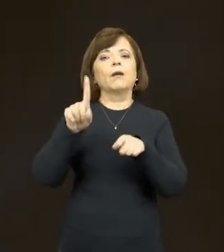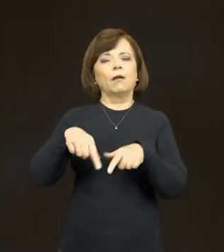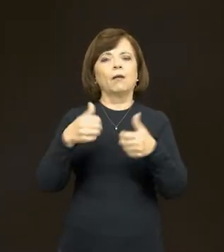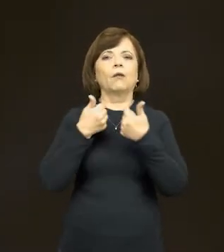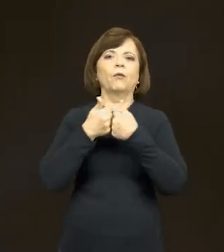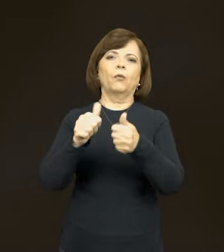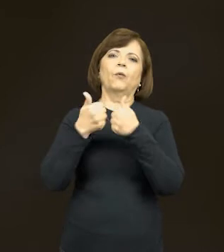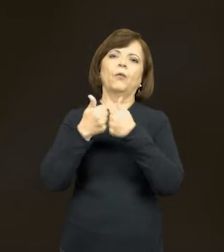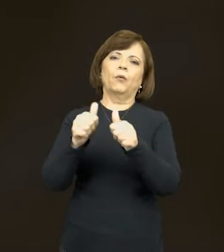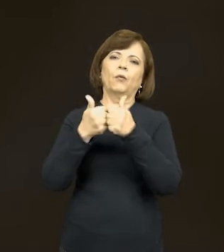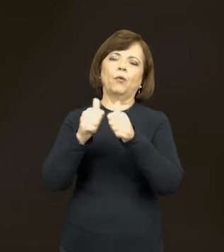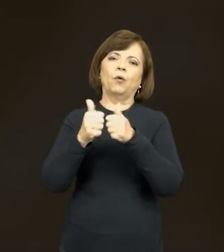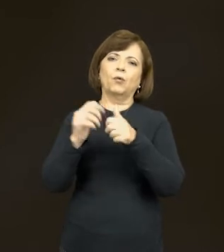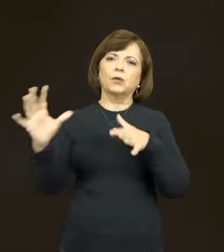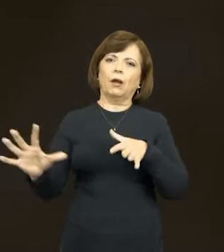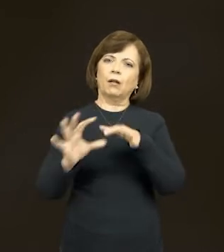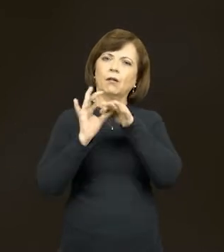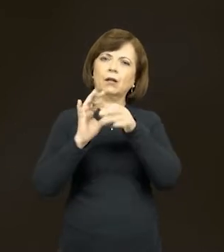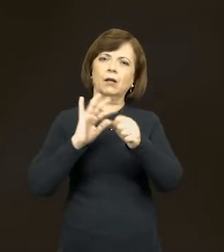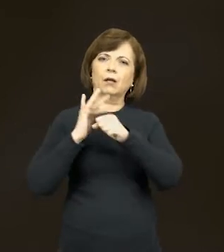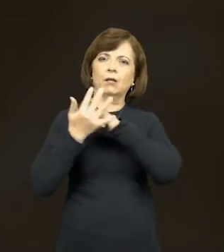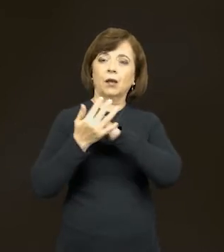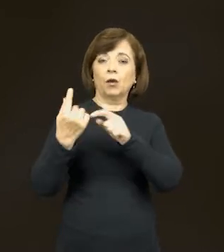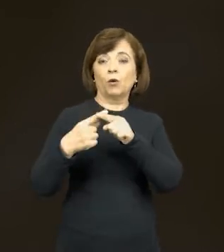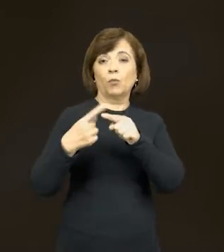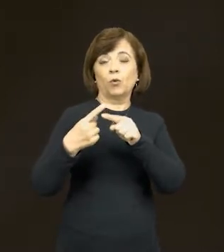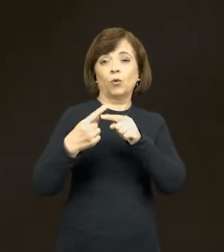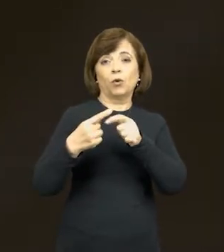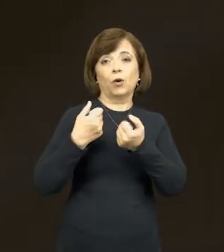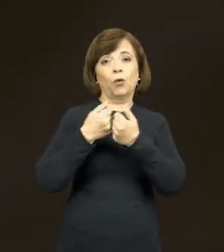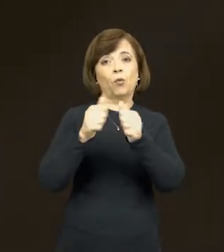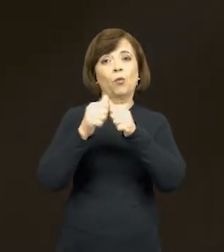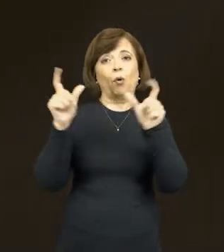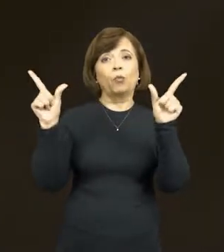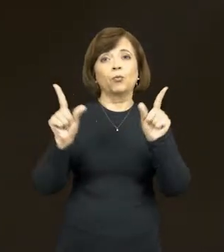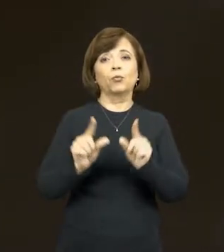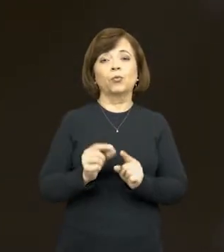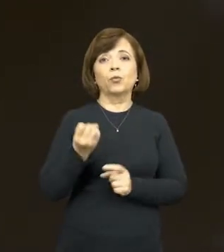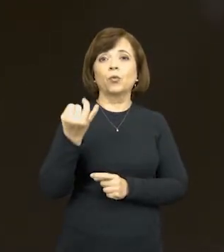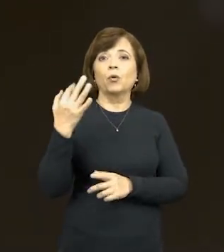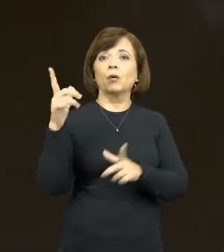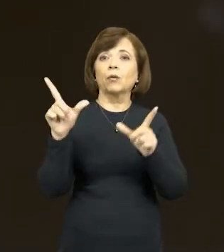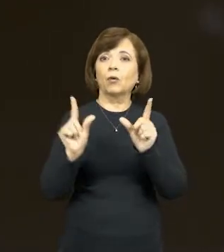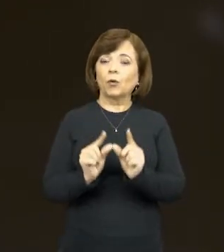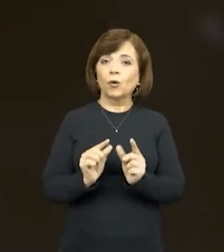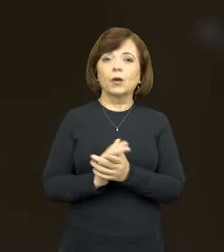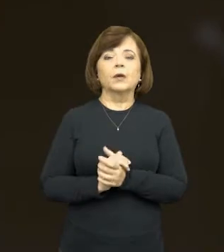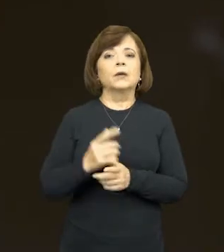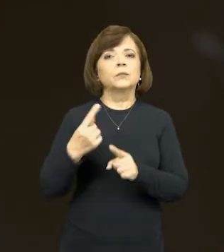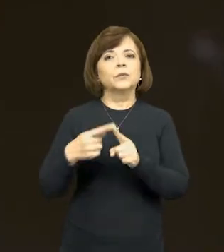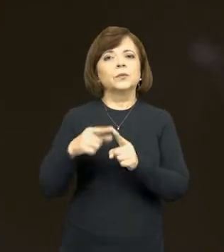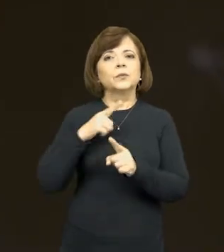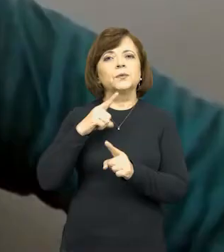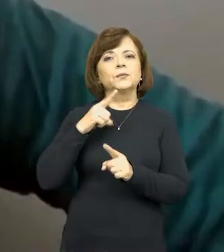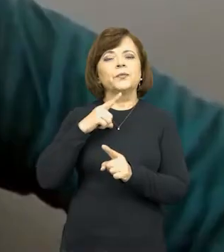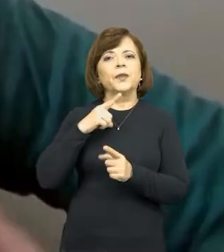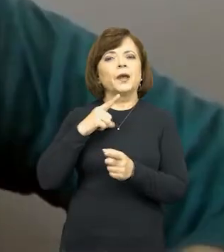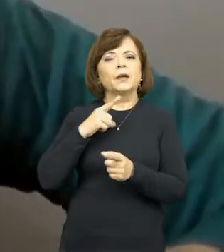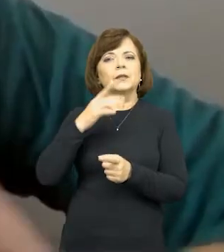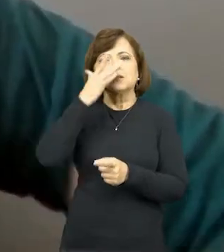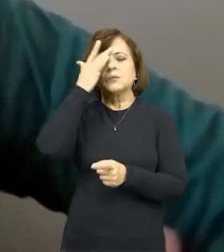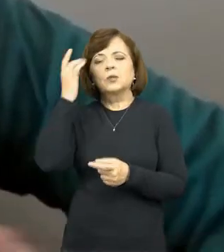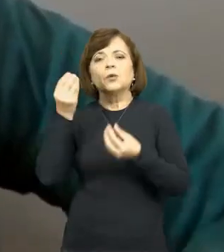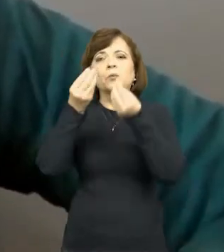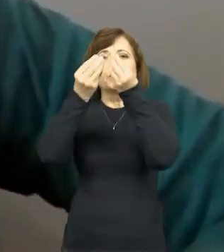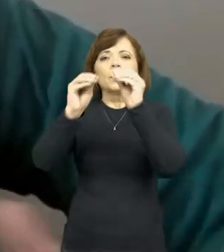foi bastante associado à pandemia, a questão da redução da frota, o desaparecimento das linhas, que prejudica demais o consumidor